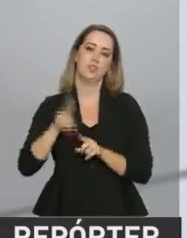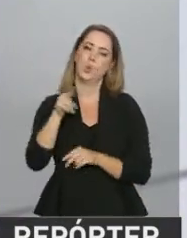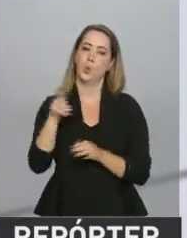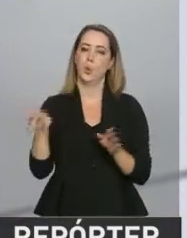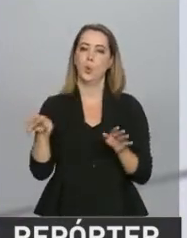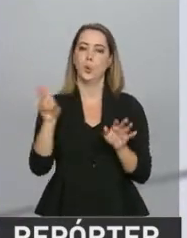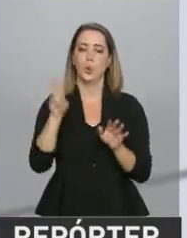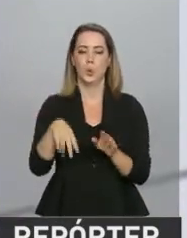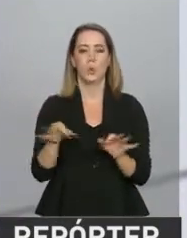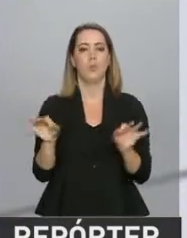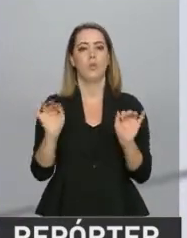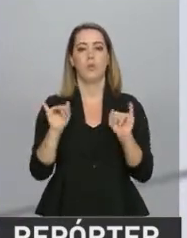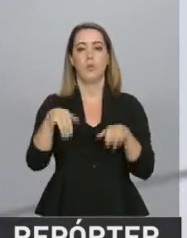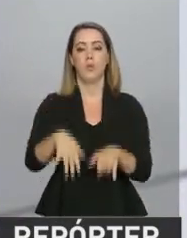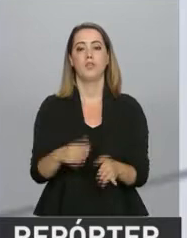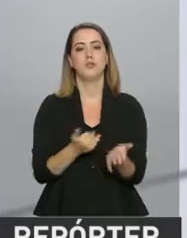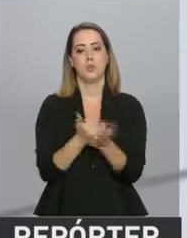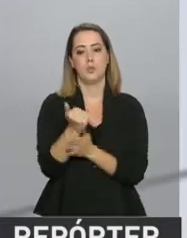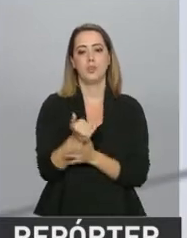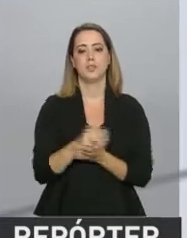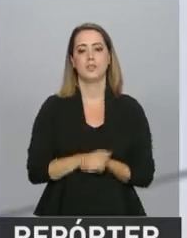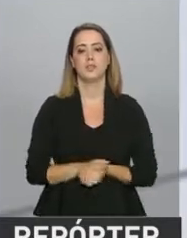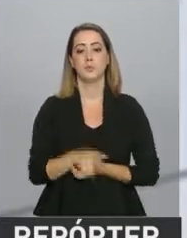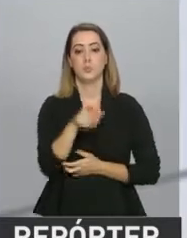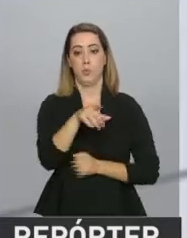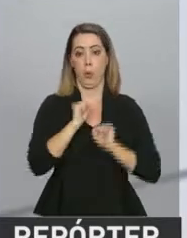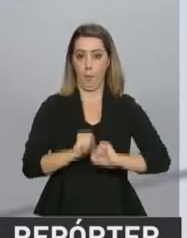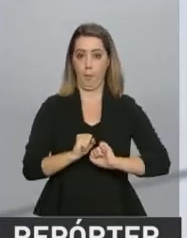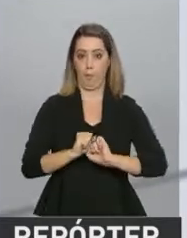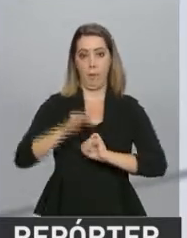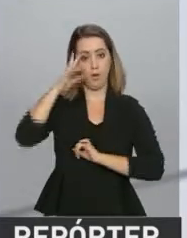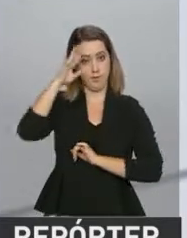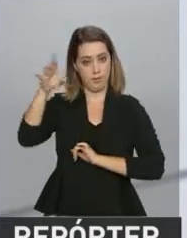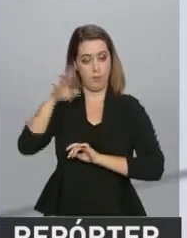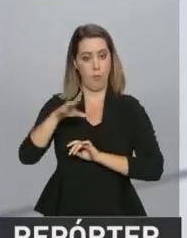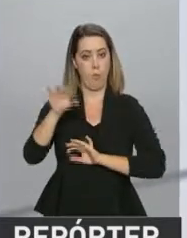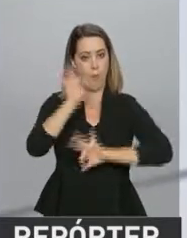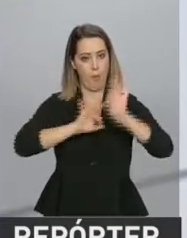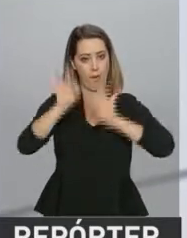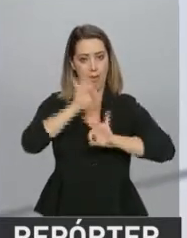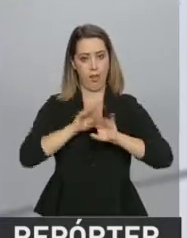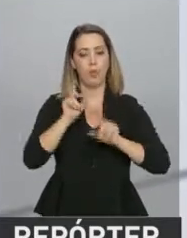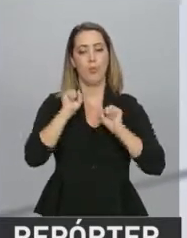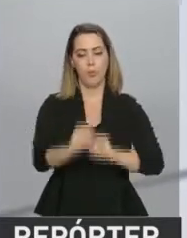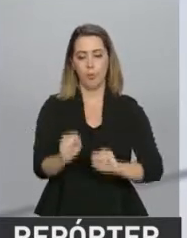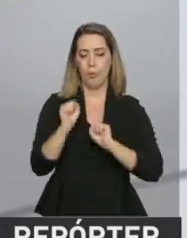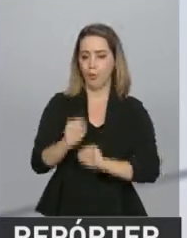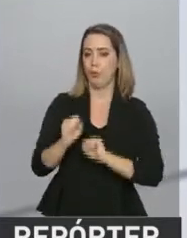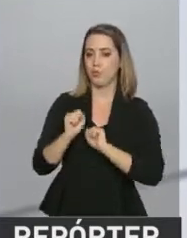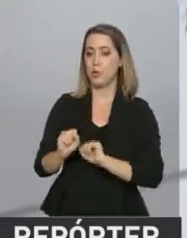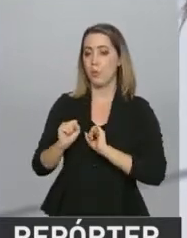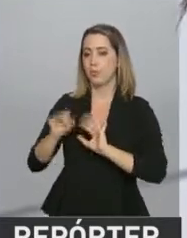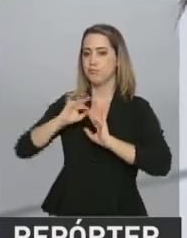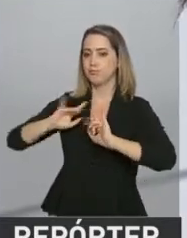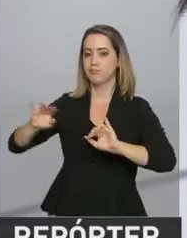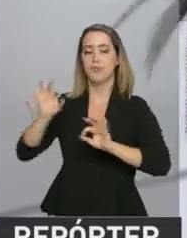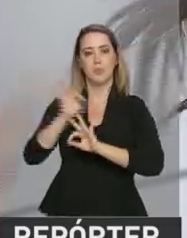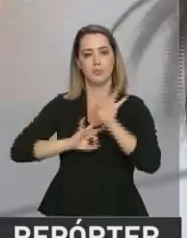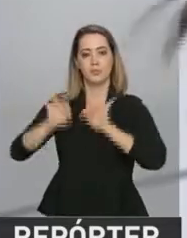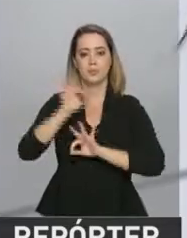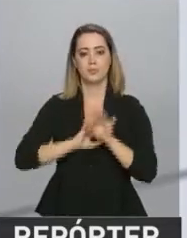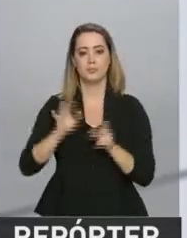começar pode ser que seja um plano então pode ser que está bem né pra distrair né